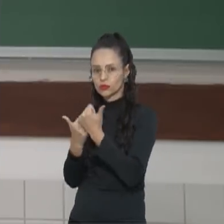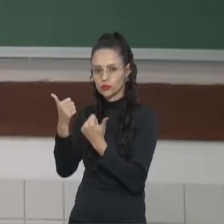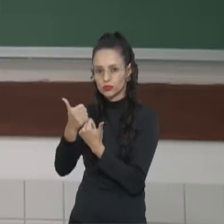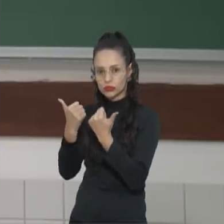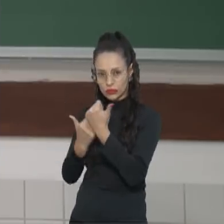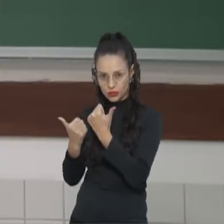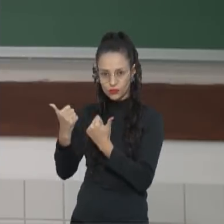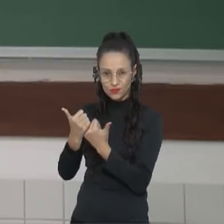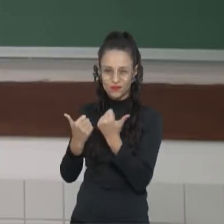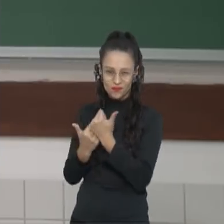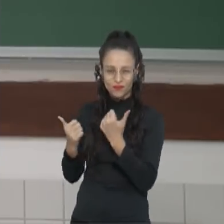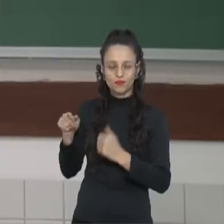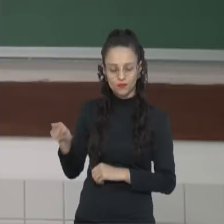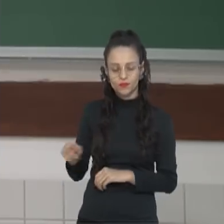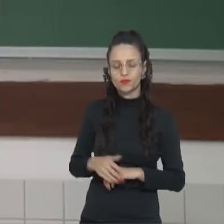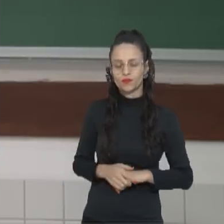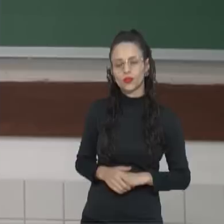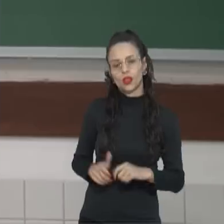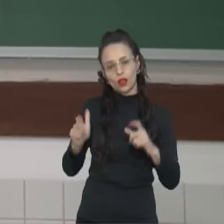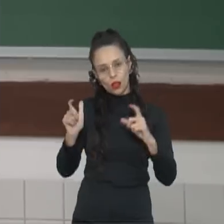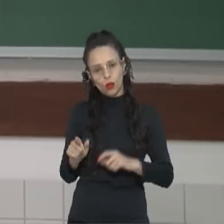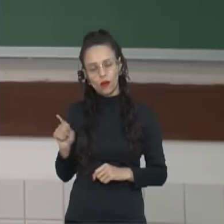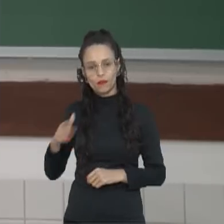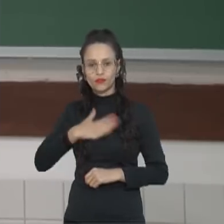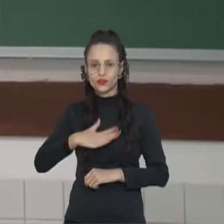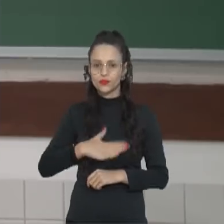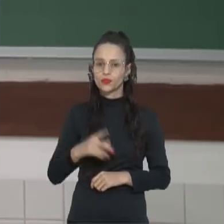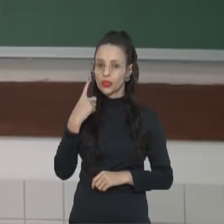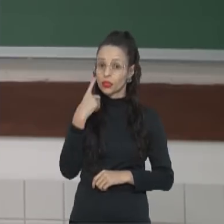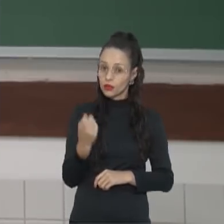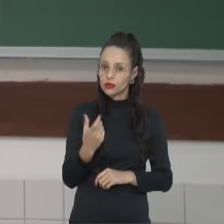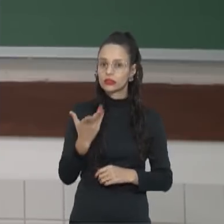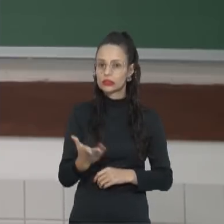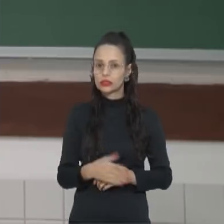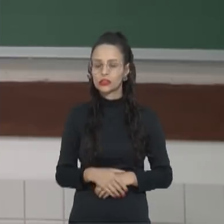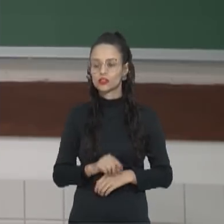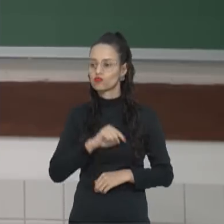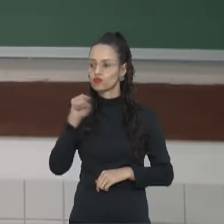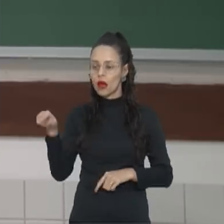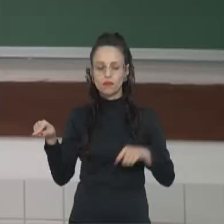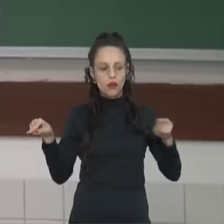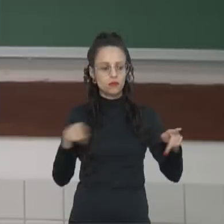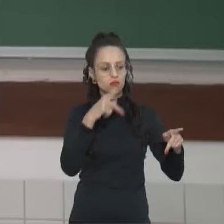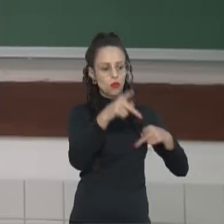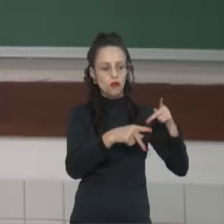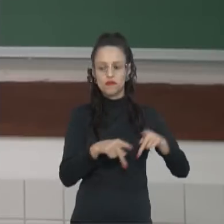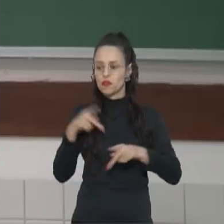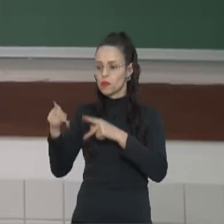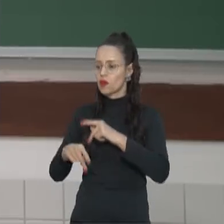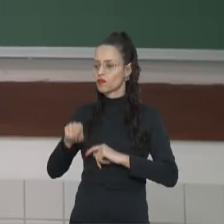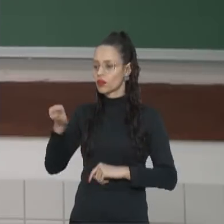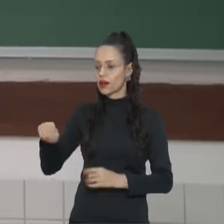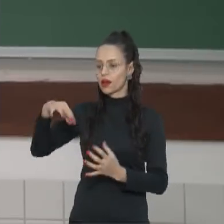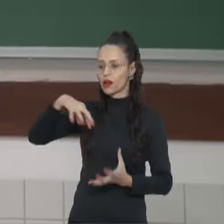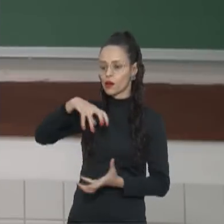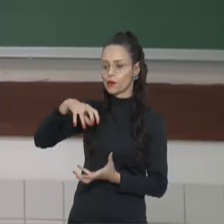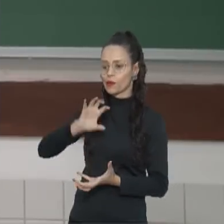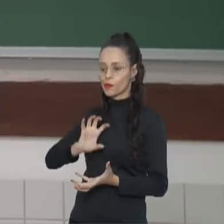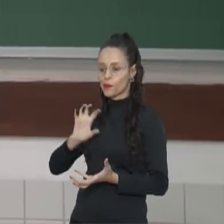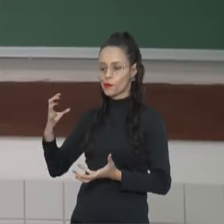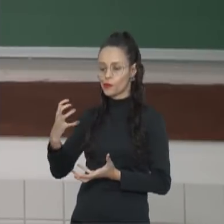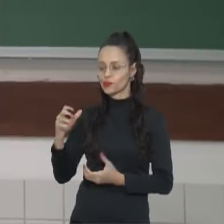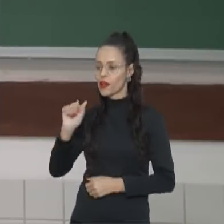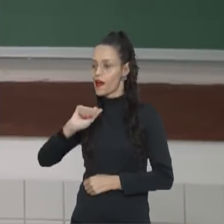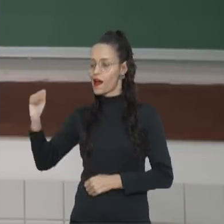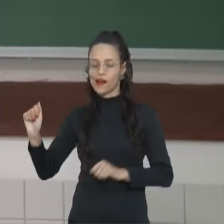esse revezamento nesses locais de descanso. Interessante, estamos falando de duas civilizações, que em cada continente, como diz o outro, um na